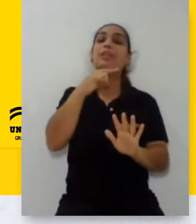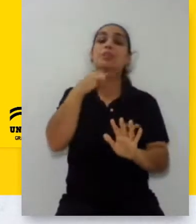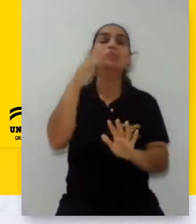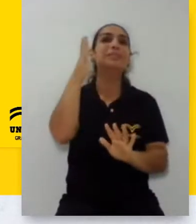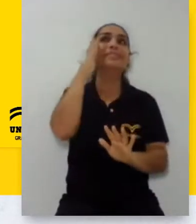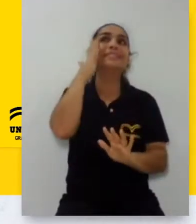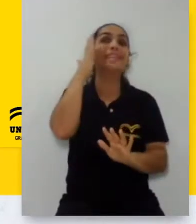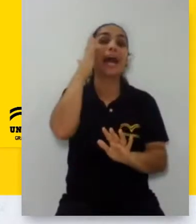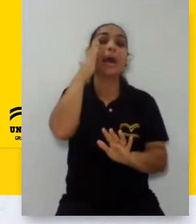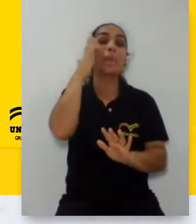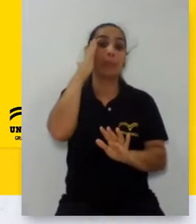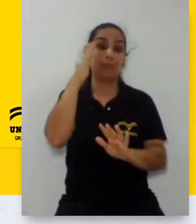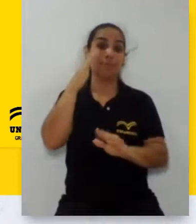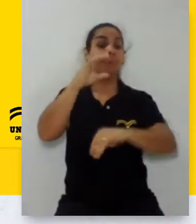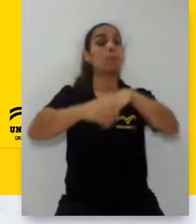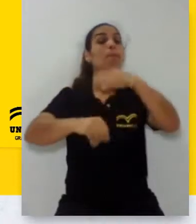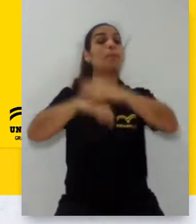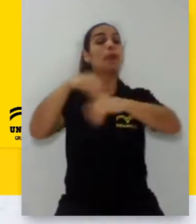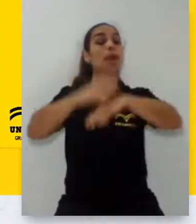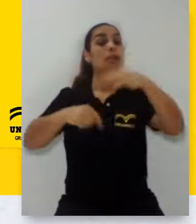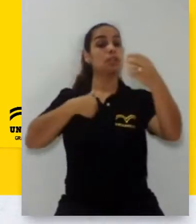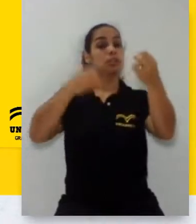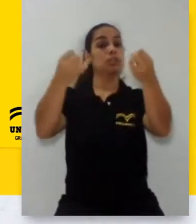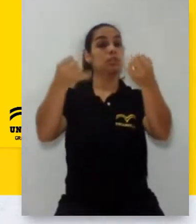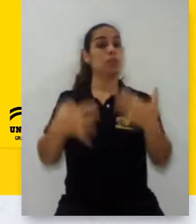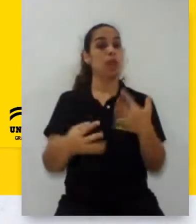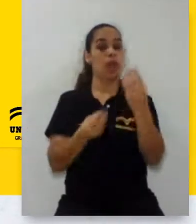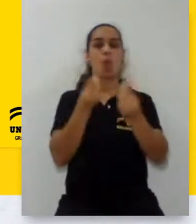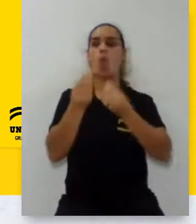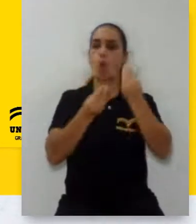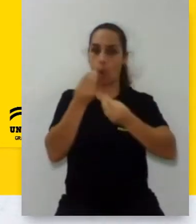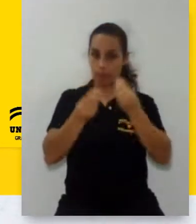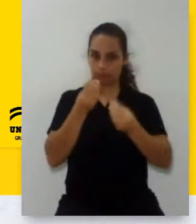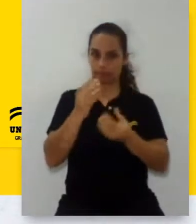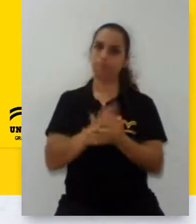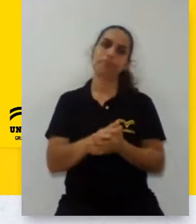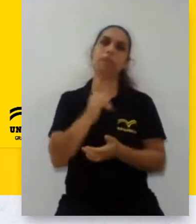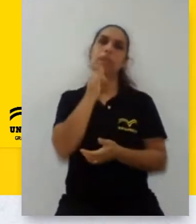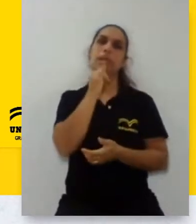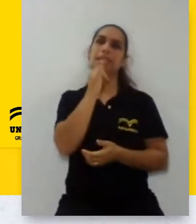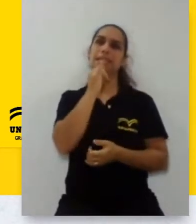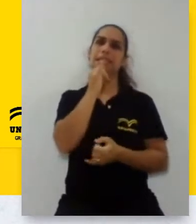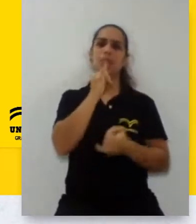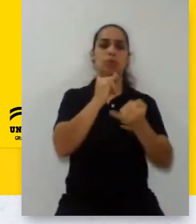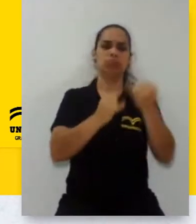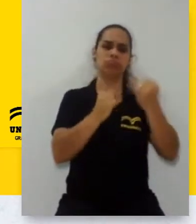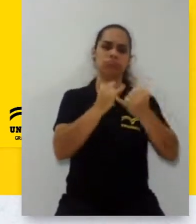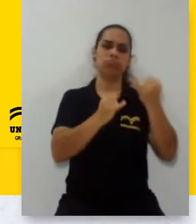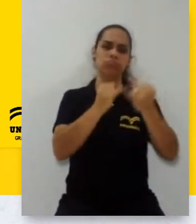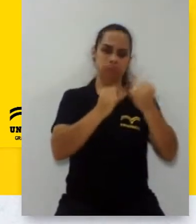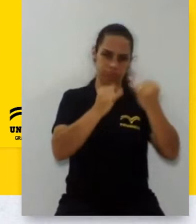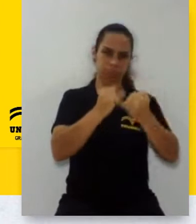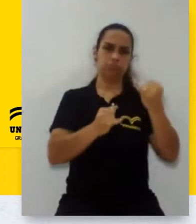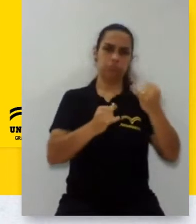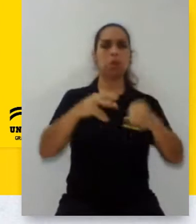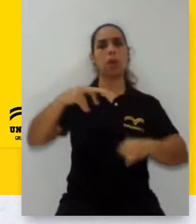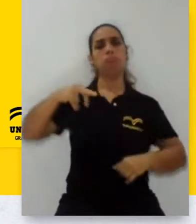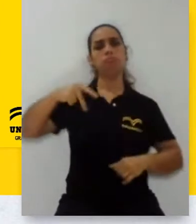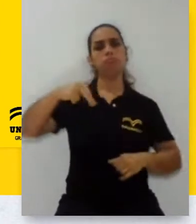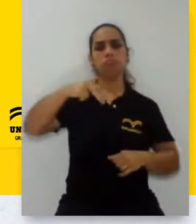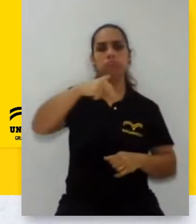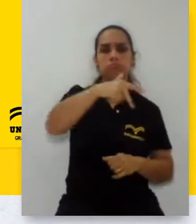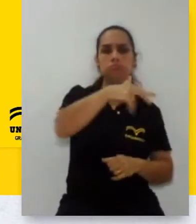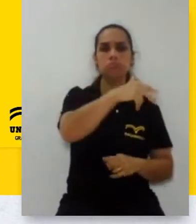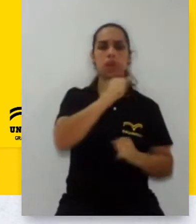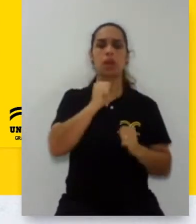quero falar para vocês? Exercício moderado são aquelas caminhadas, aquele exercício, aquele trote, aquele exercício onde você consegue fazer